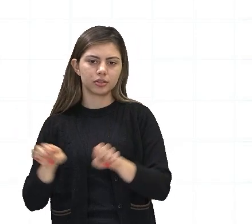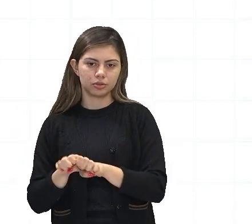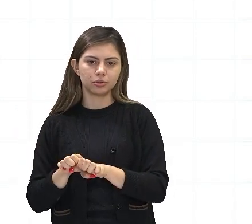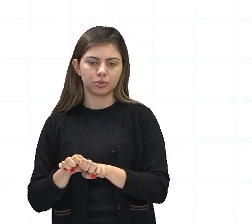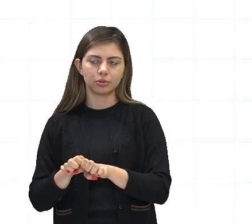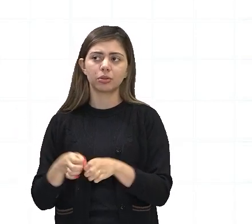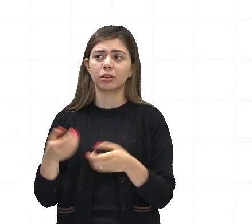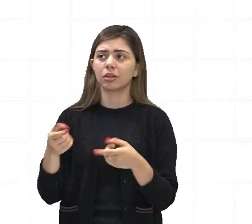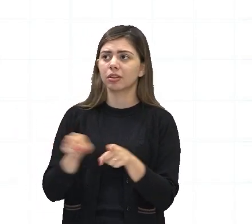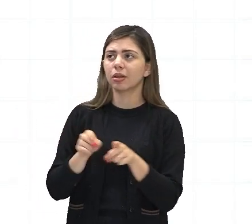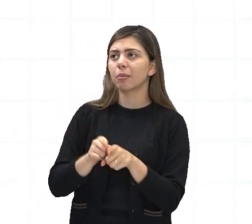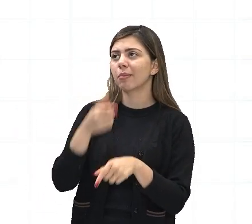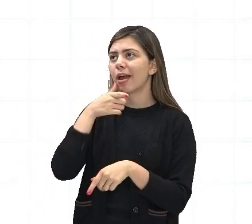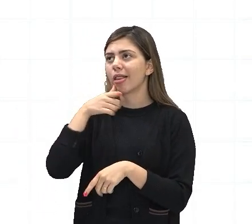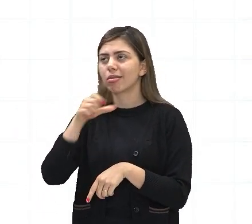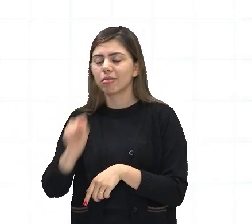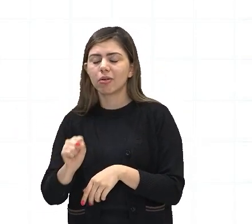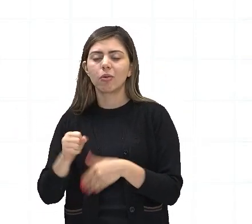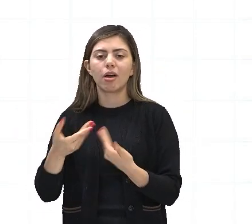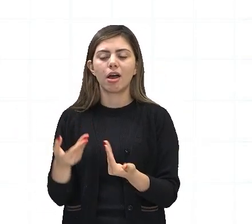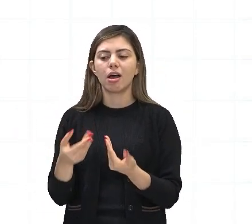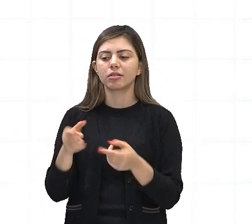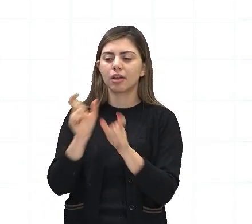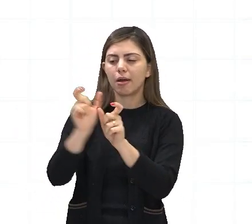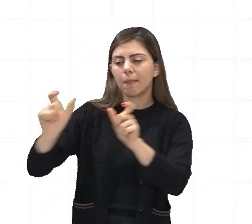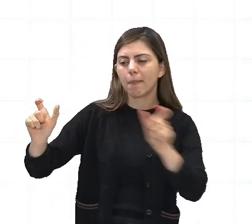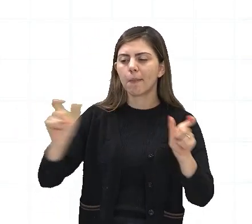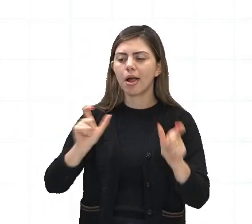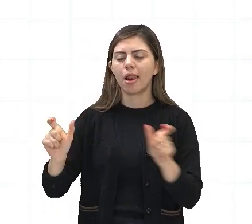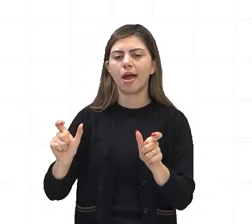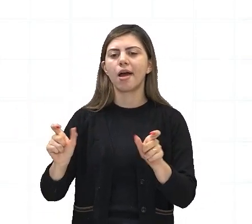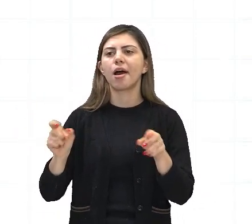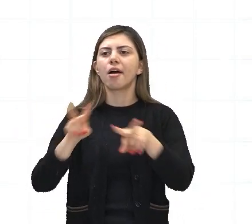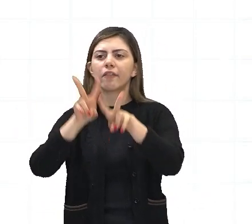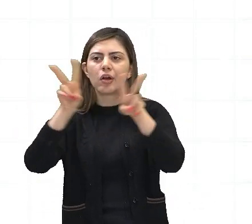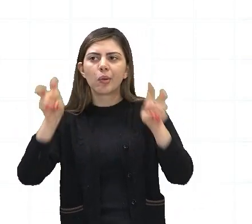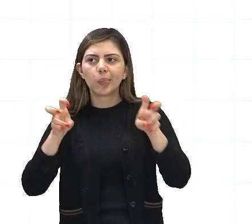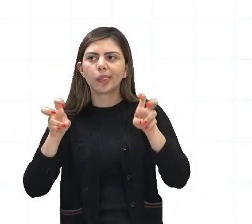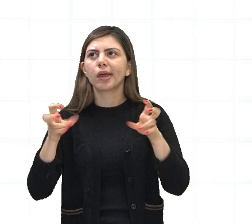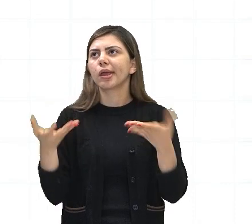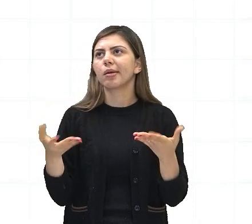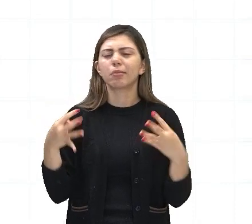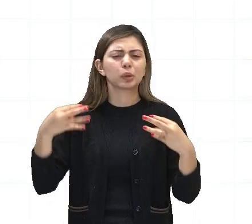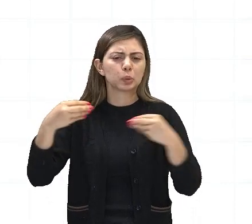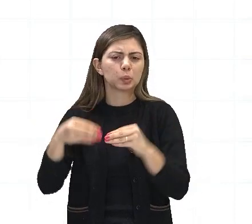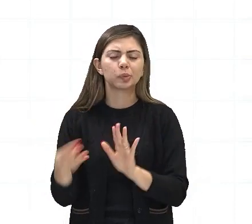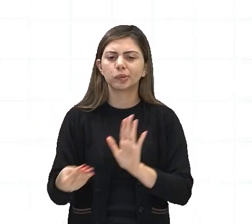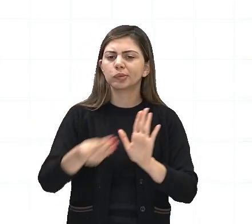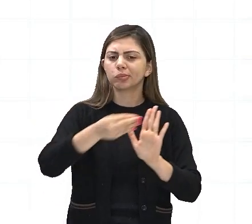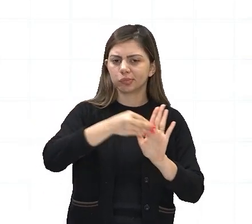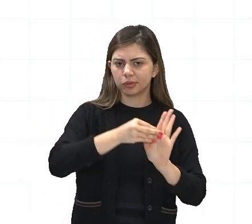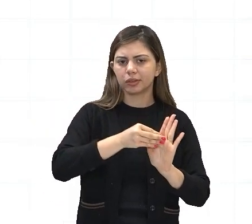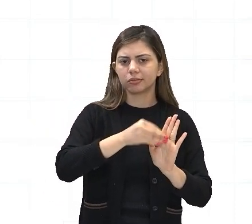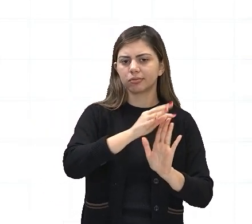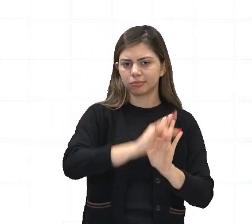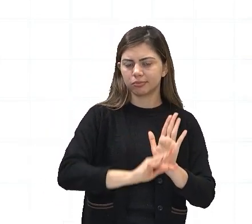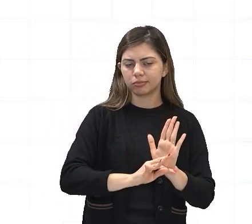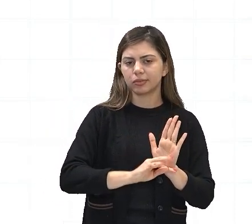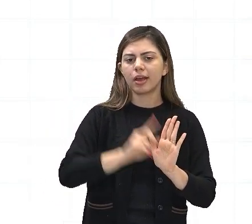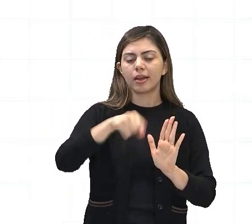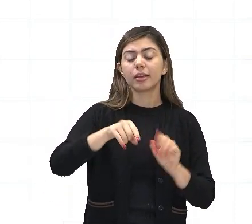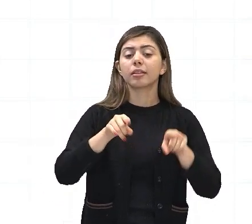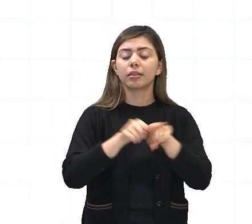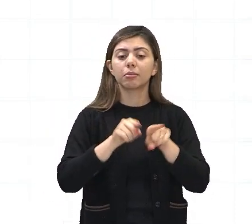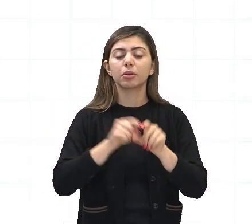a linguagem, com a forma, com o conteúdo e, sobretudo, com a intenção